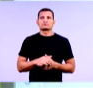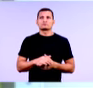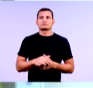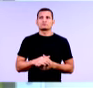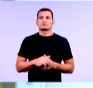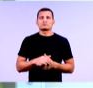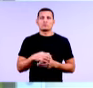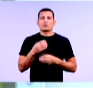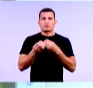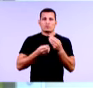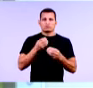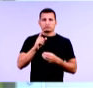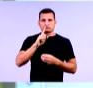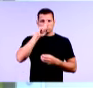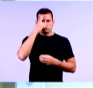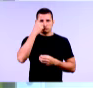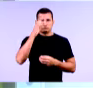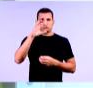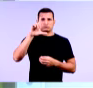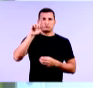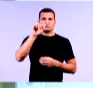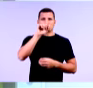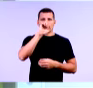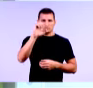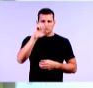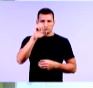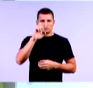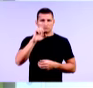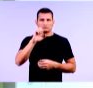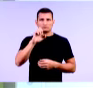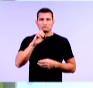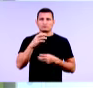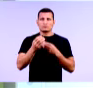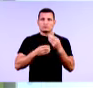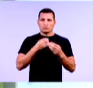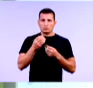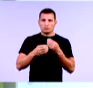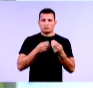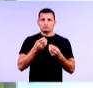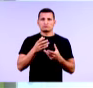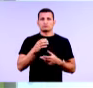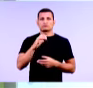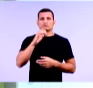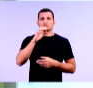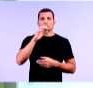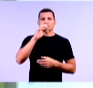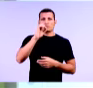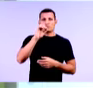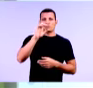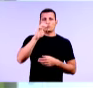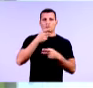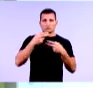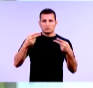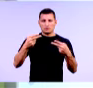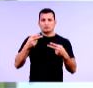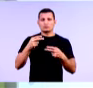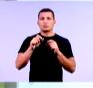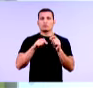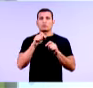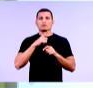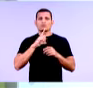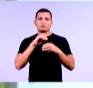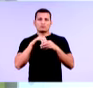Como criar uma classe, como é que a gente define uma classe, né? Como definir um objeto, né? O que faz parte do